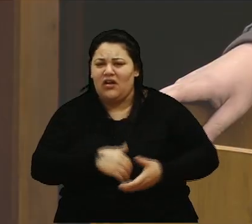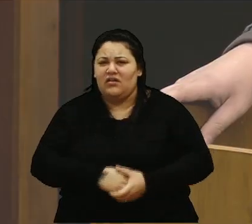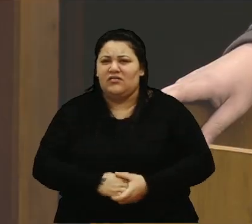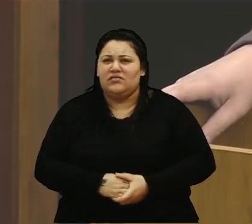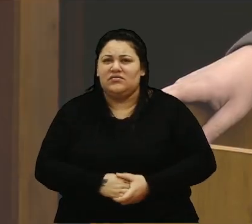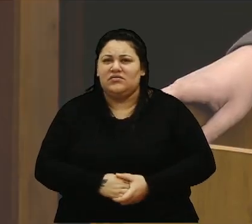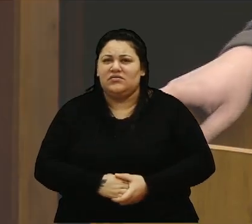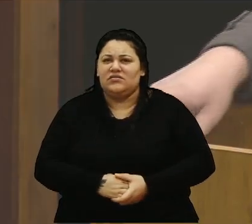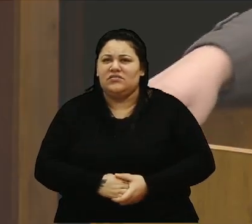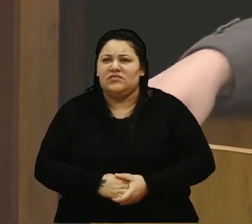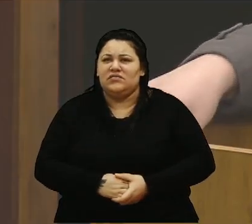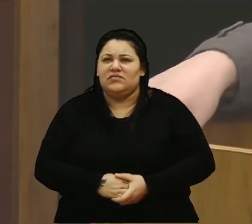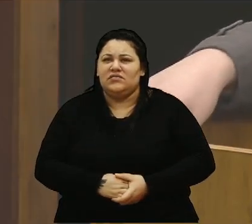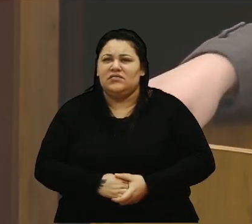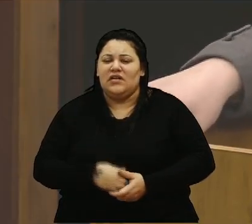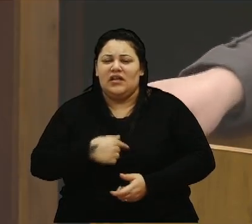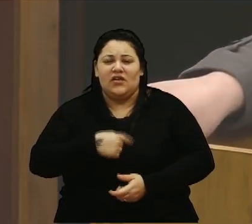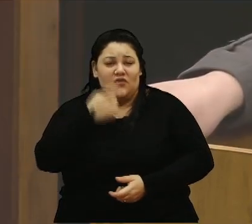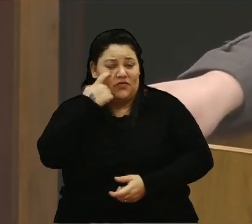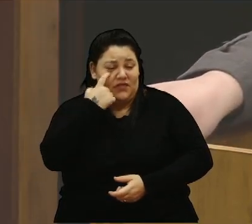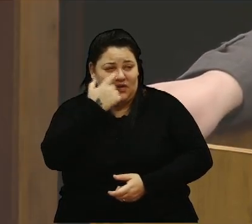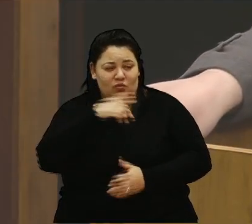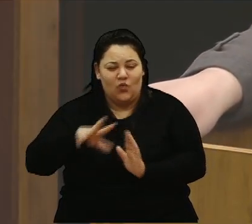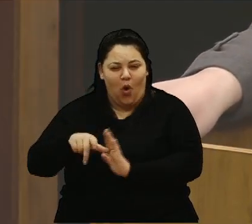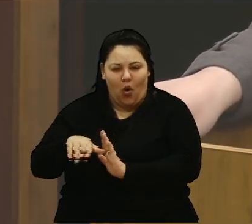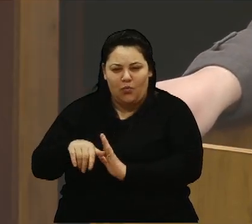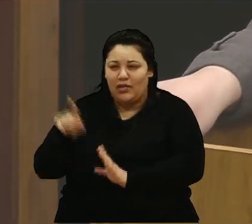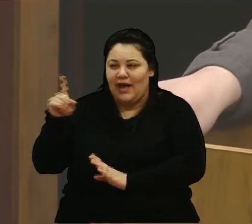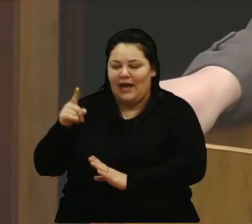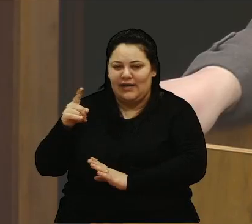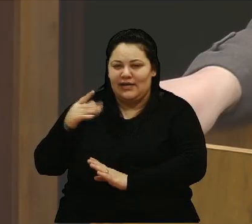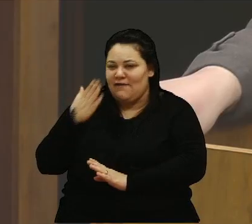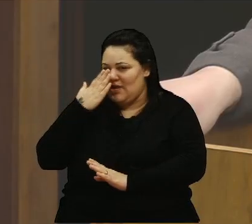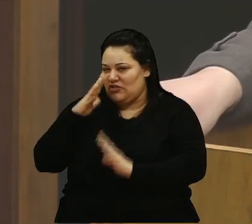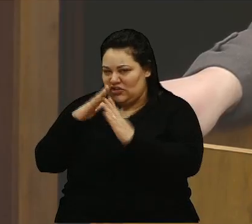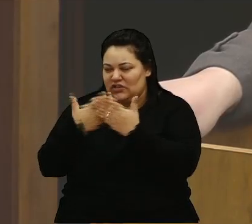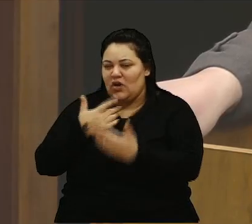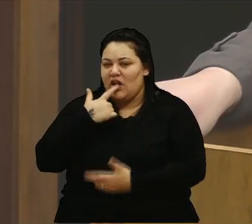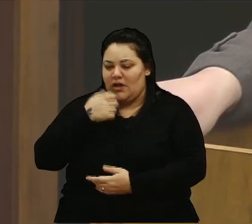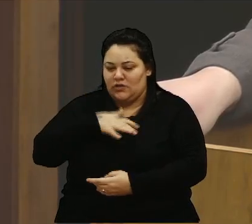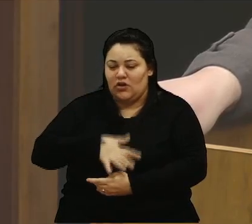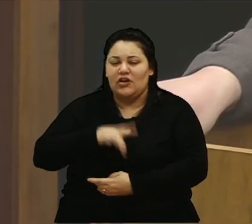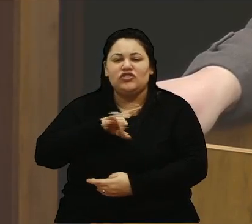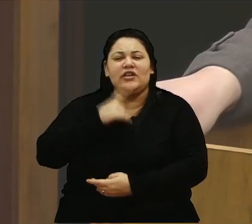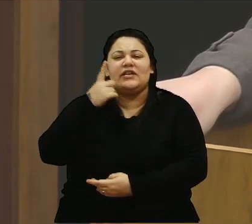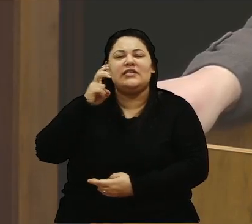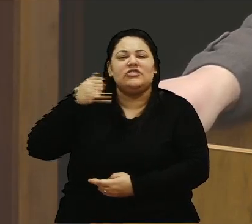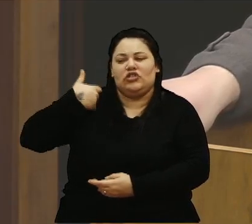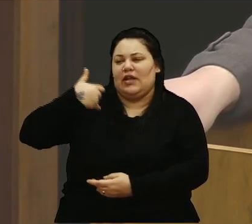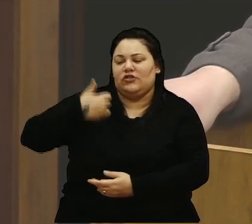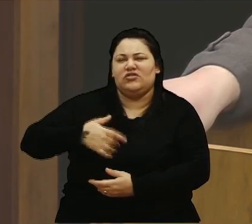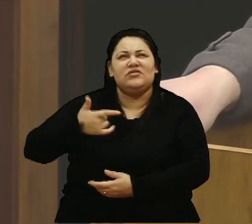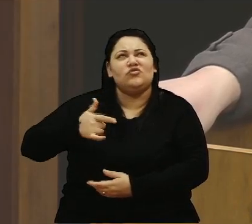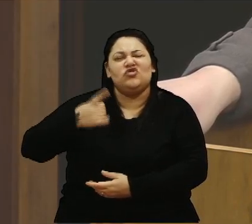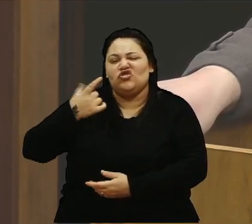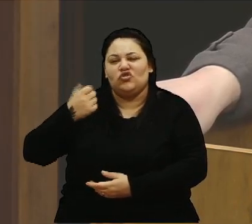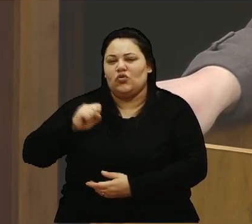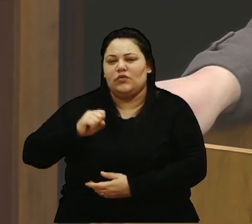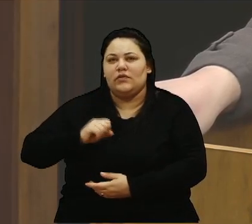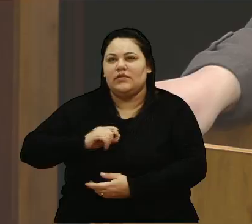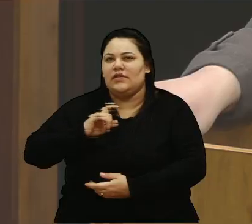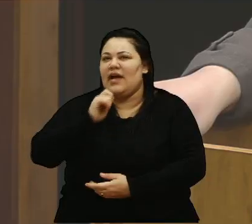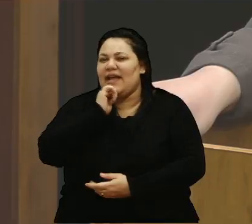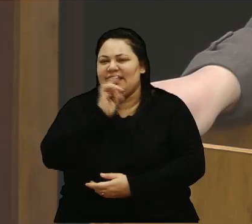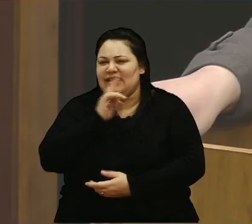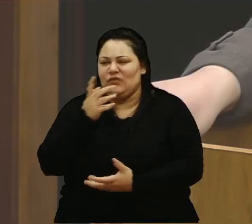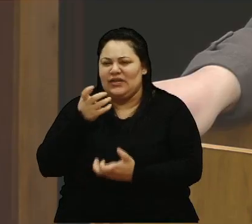Certa vez eu presenciei um assalto lá na frente do Cristóvão de Mendonça, vereador Tenente Cristiano Becker. Eu tinha 15 anos de idade, não tinha 18. Não pretendia ser candidato a vereador